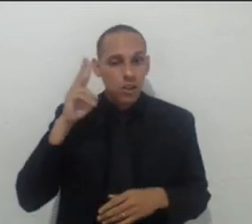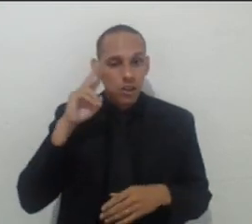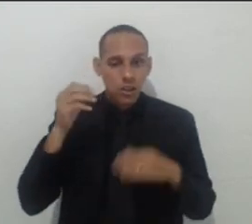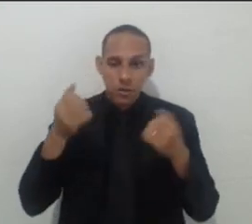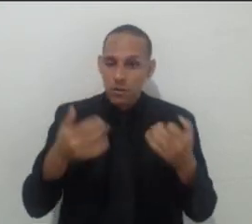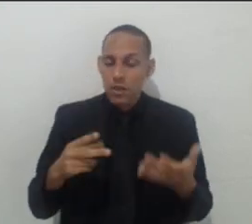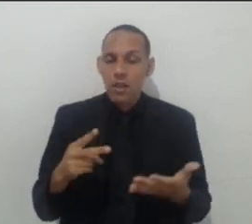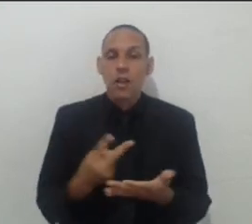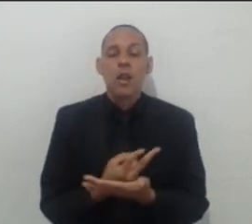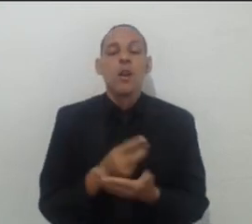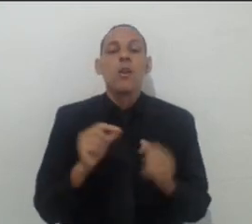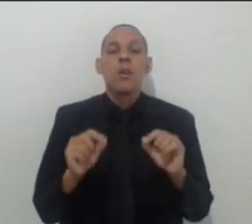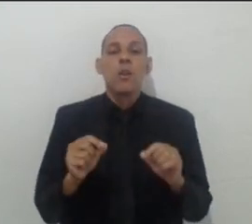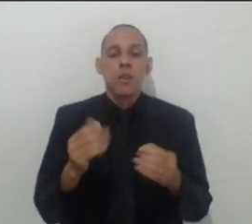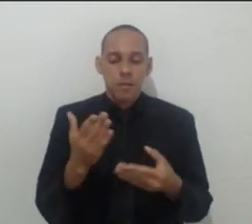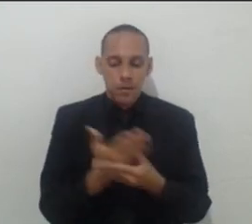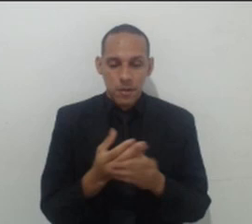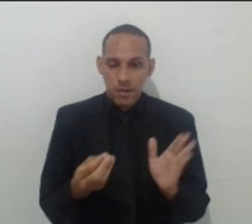sucedeu nesse processo. Tá?